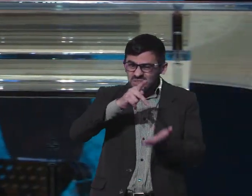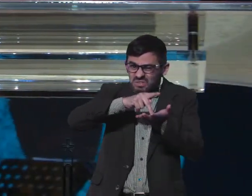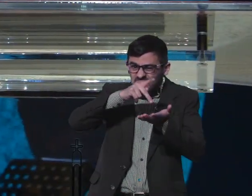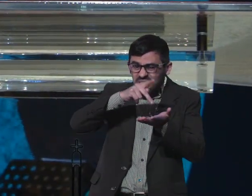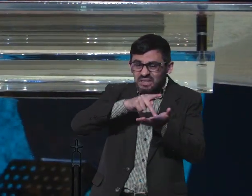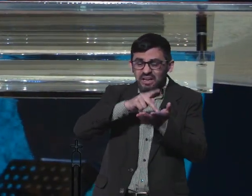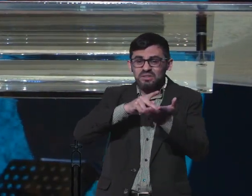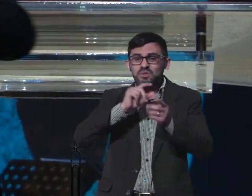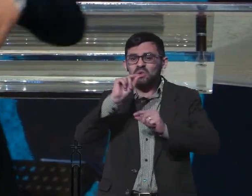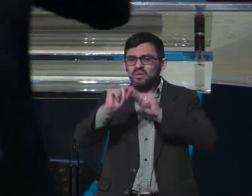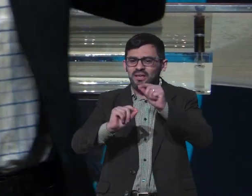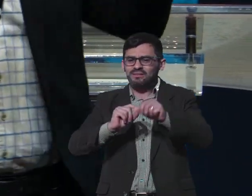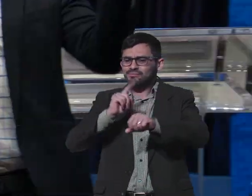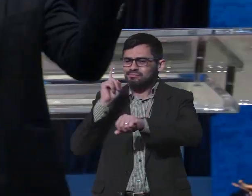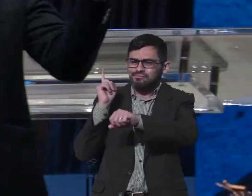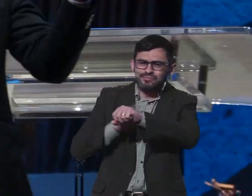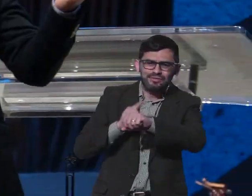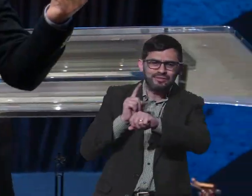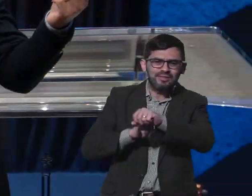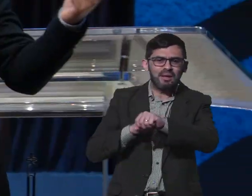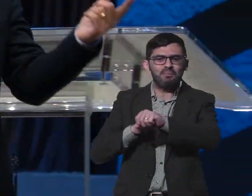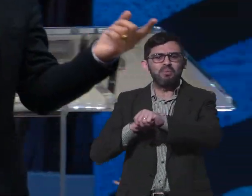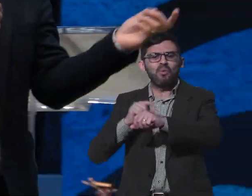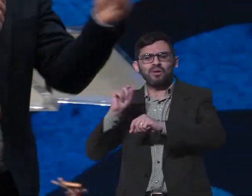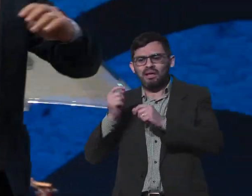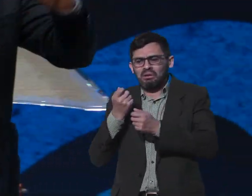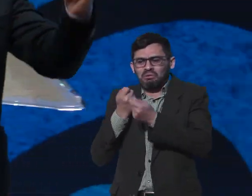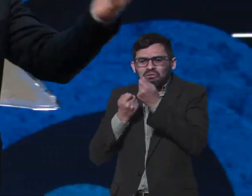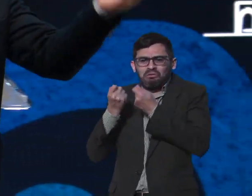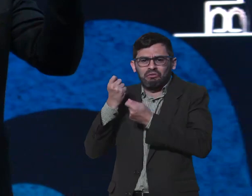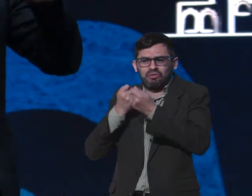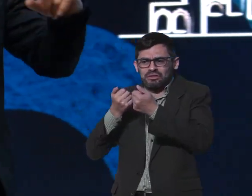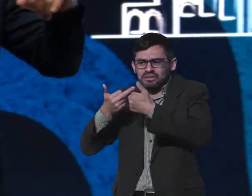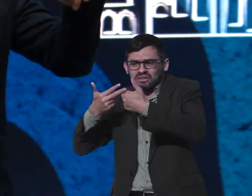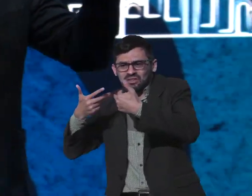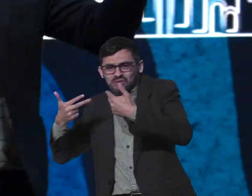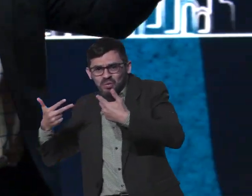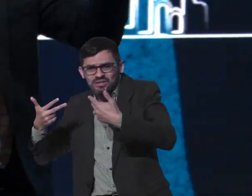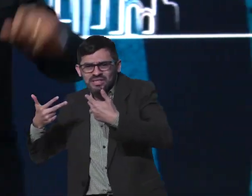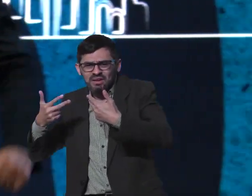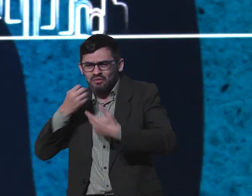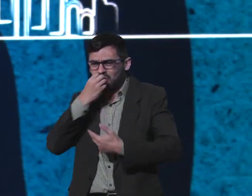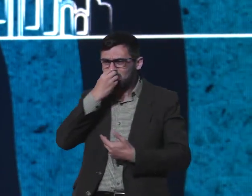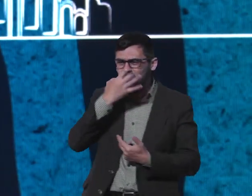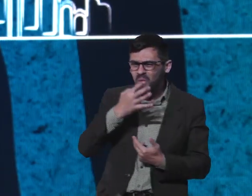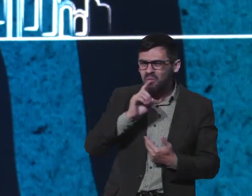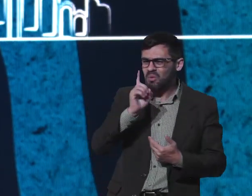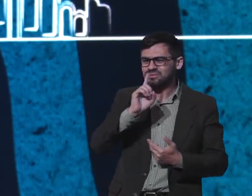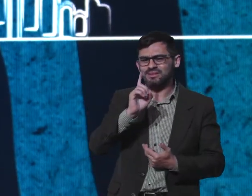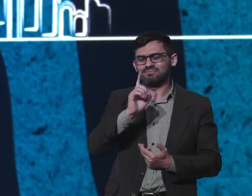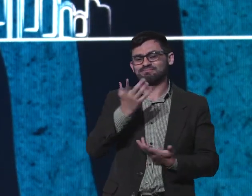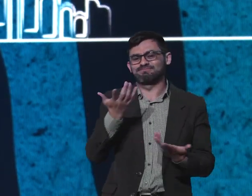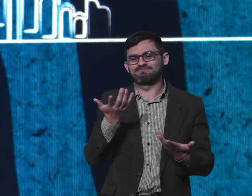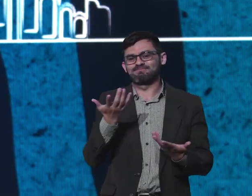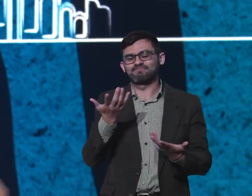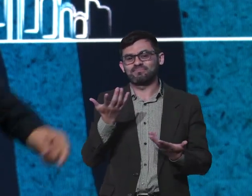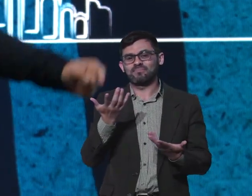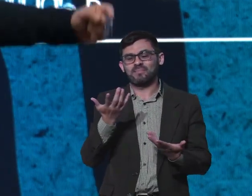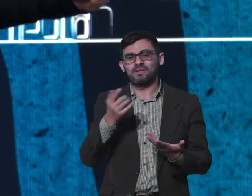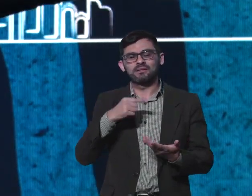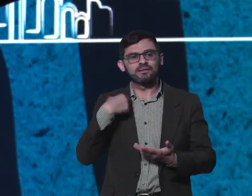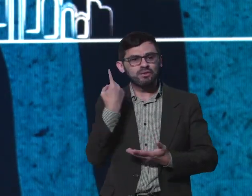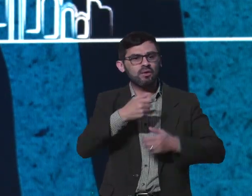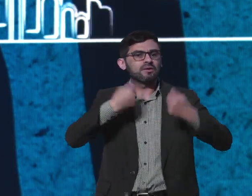a pena esse investimento financeiro nisso ou naquilo? Será que valeu a pena? E aí